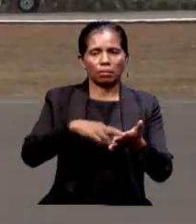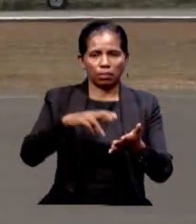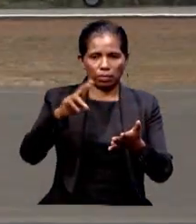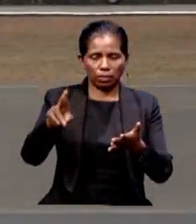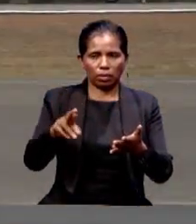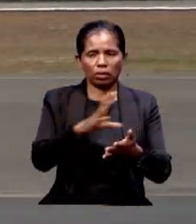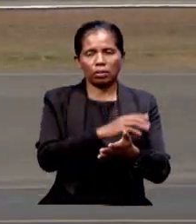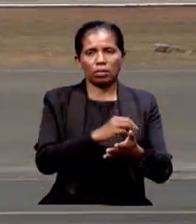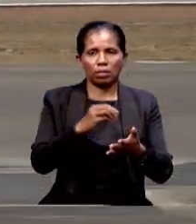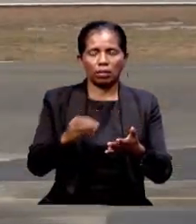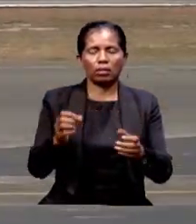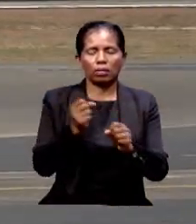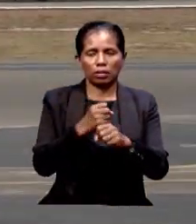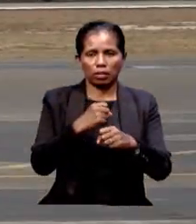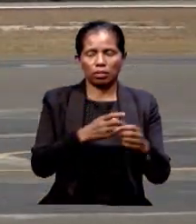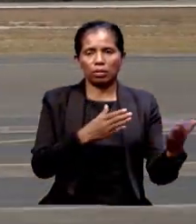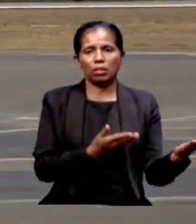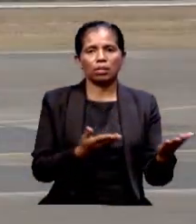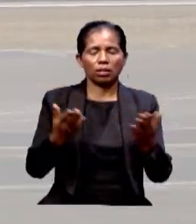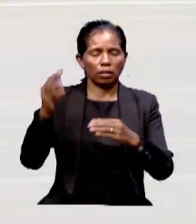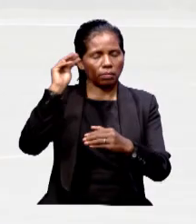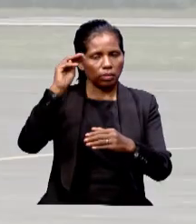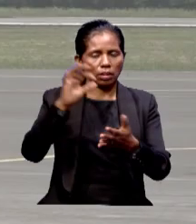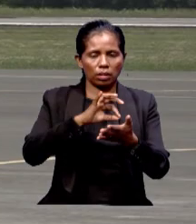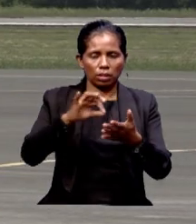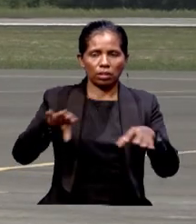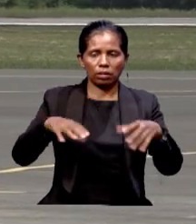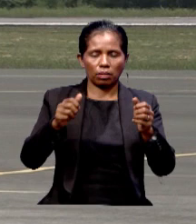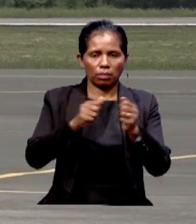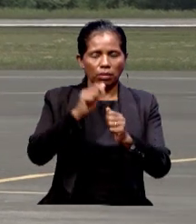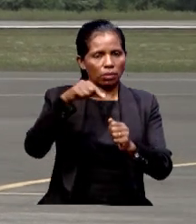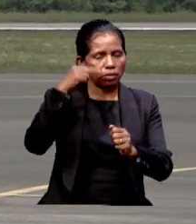no deliberação hode autoriza Ministro hode assina acordo ho Governo